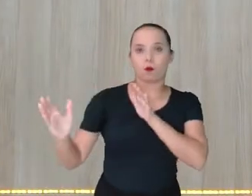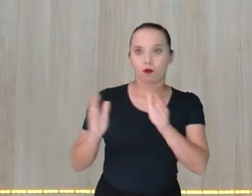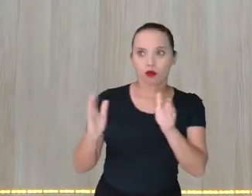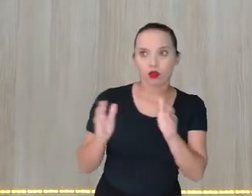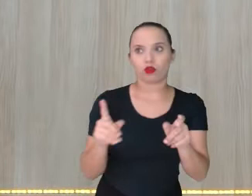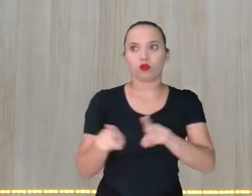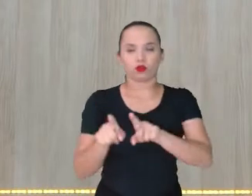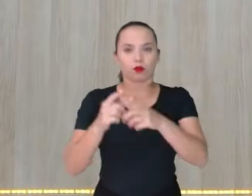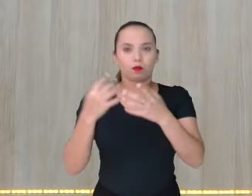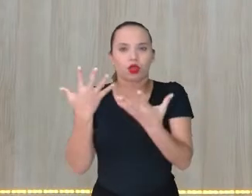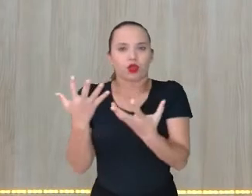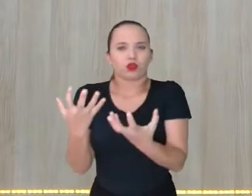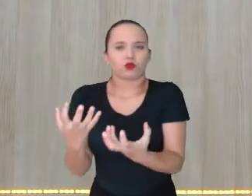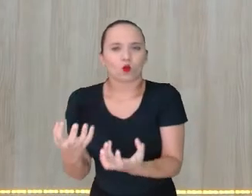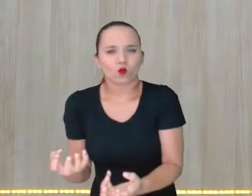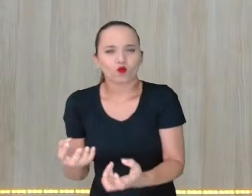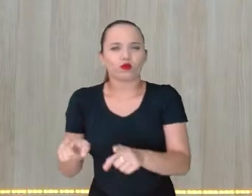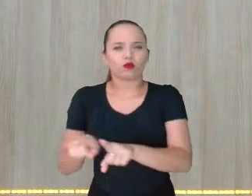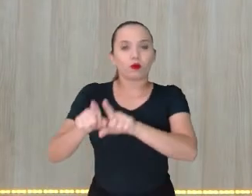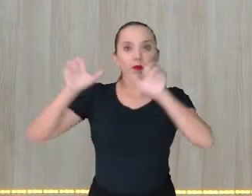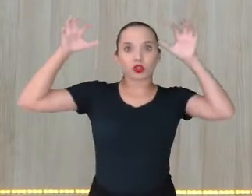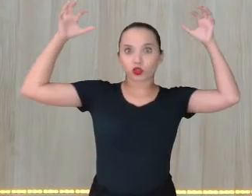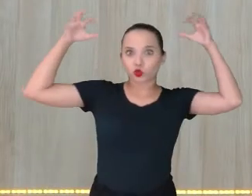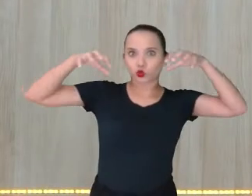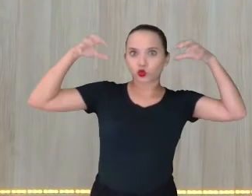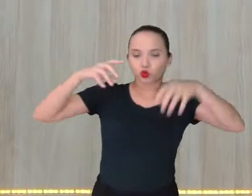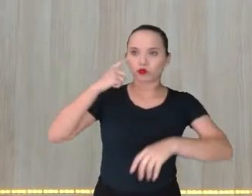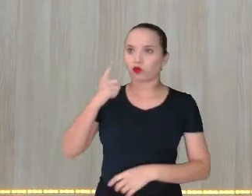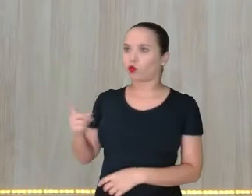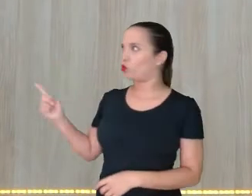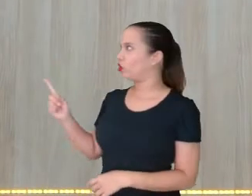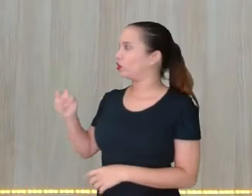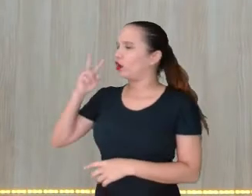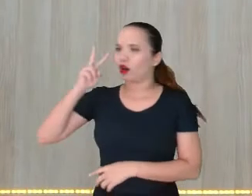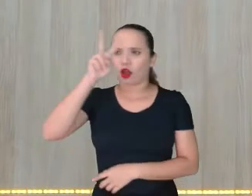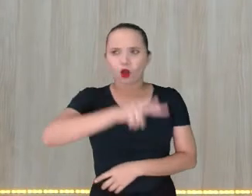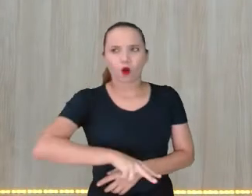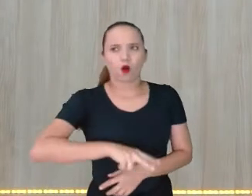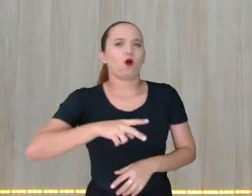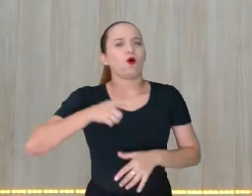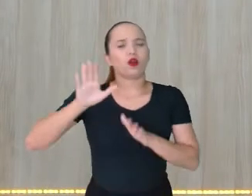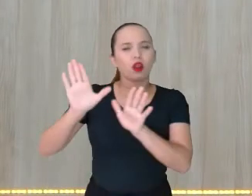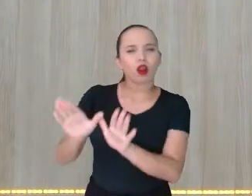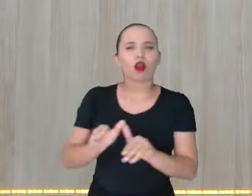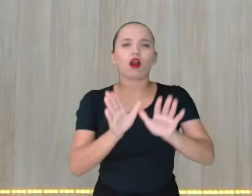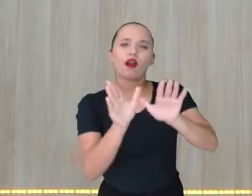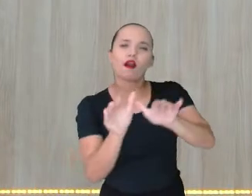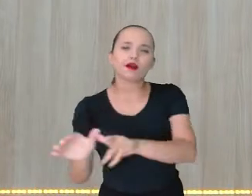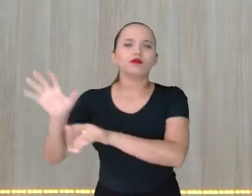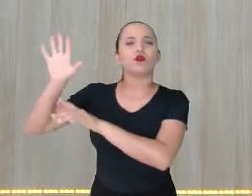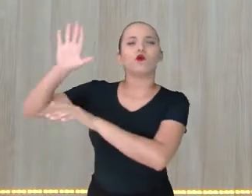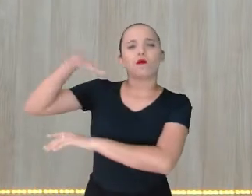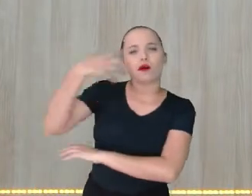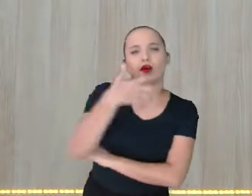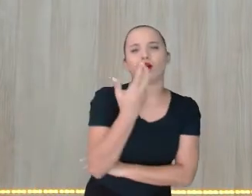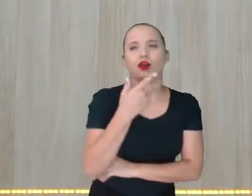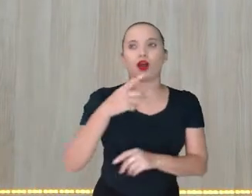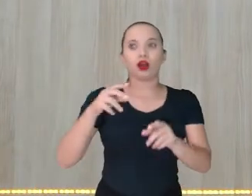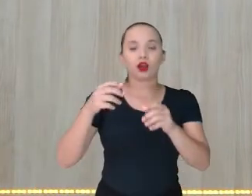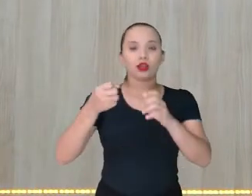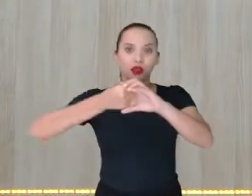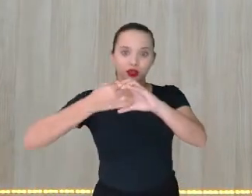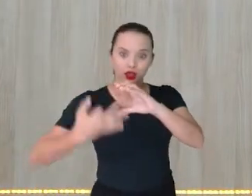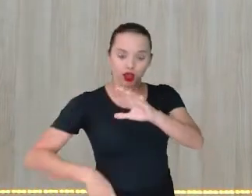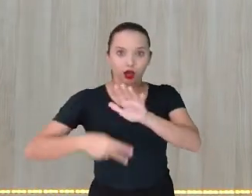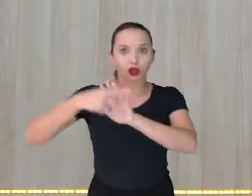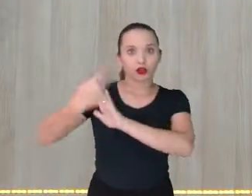da época chuvosa, ó, quando fala carcará, quando vê roça queimada, sai voando e cantando, né? Falando, ó, do bico do